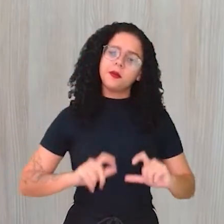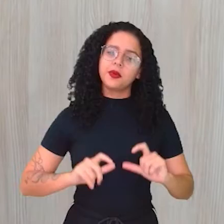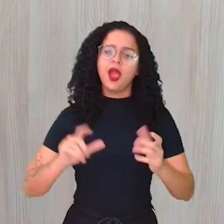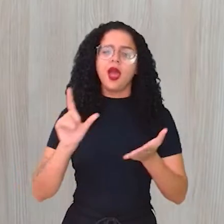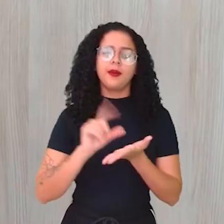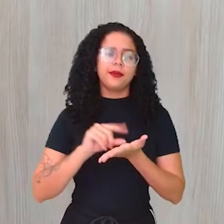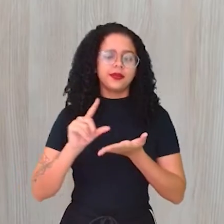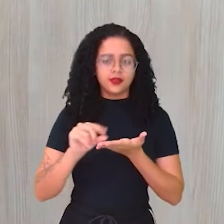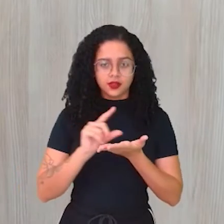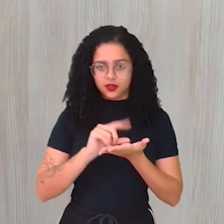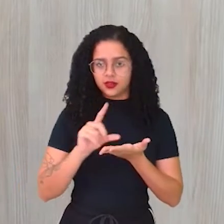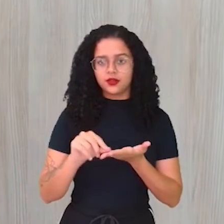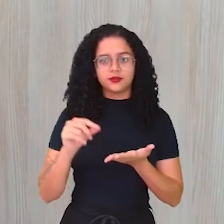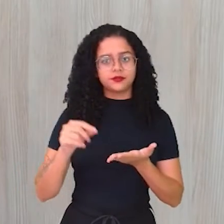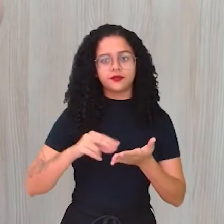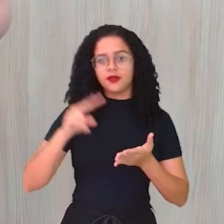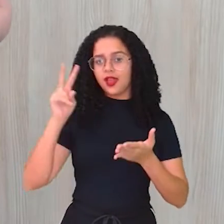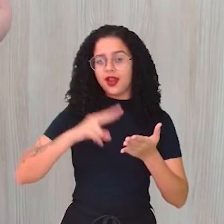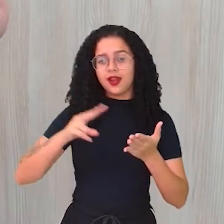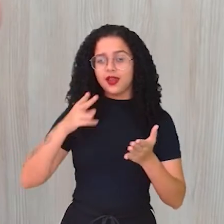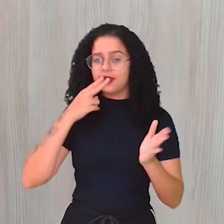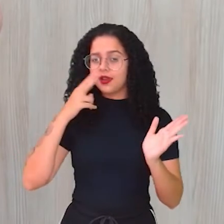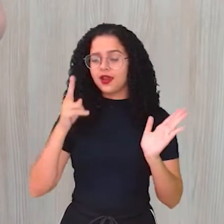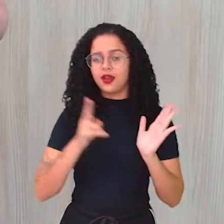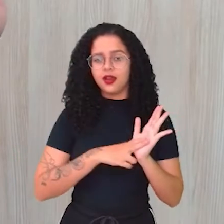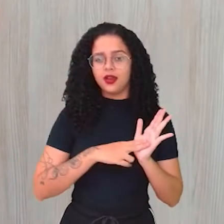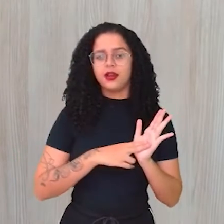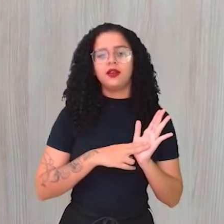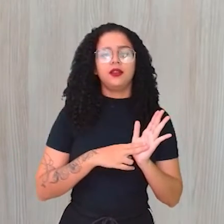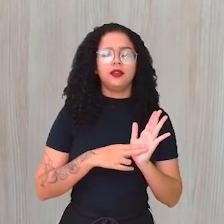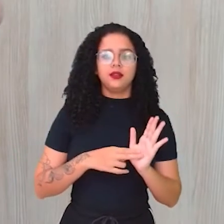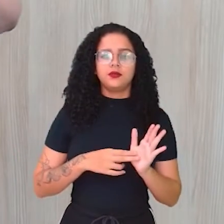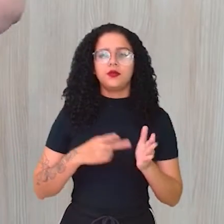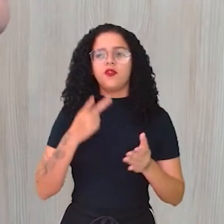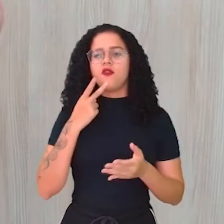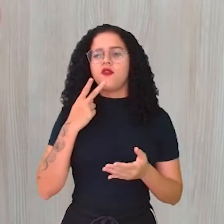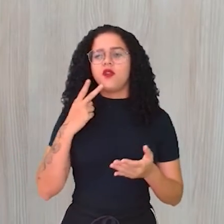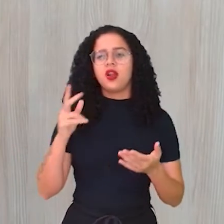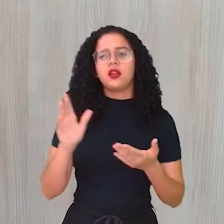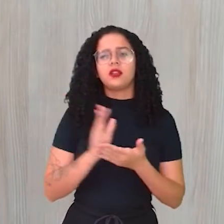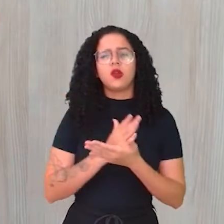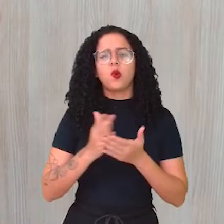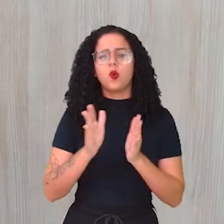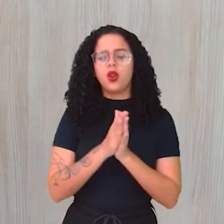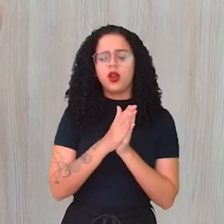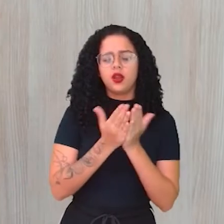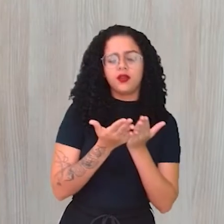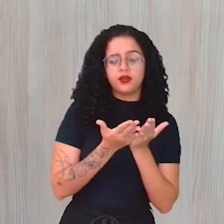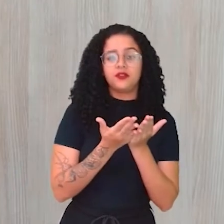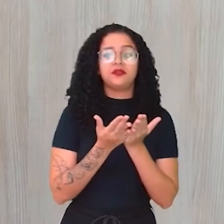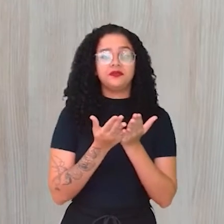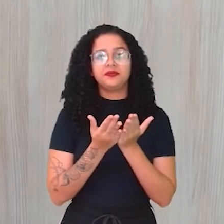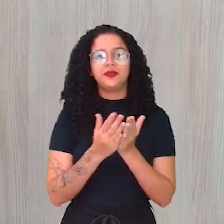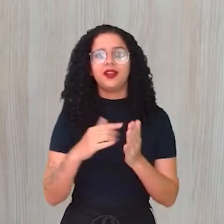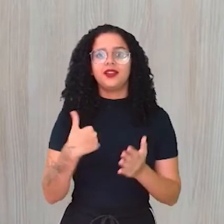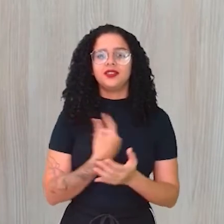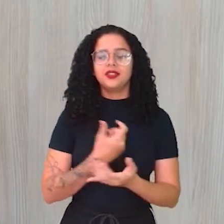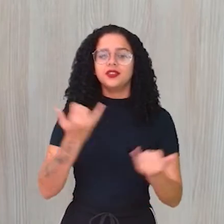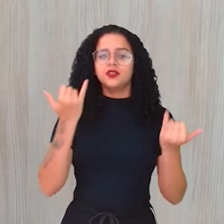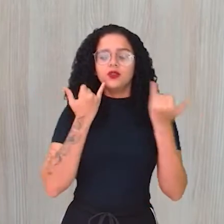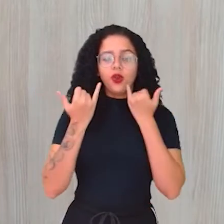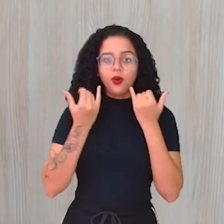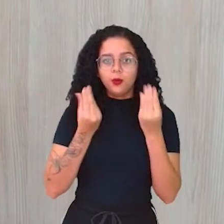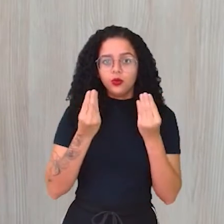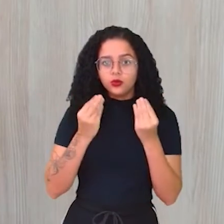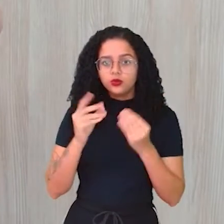artigos, para ler carta de leitor, né, para falar de algum livro, enfim. A gente se informava